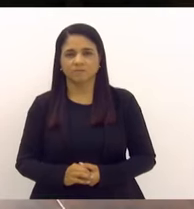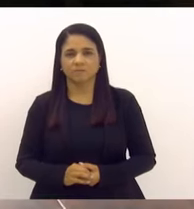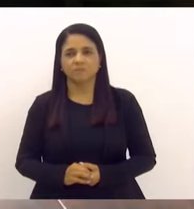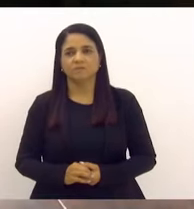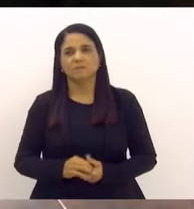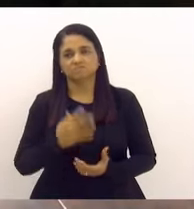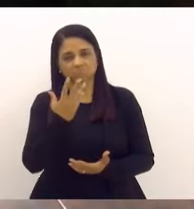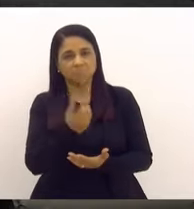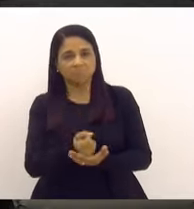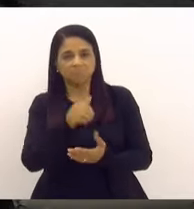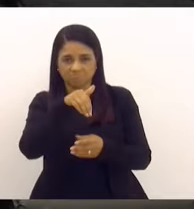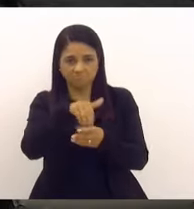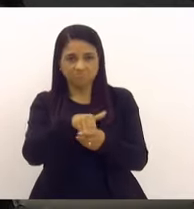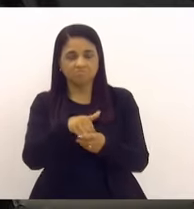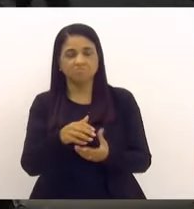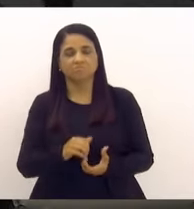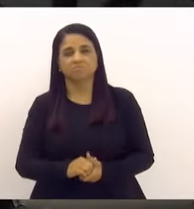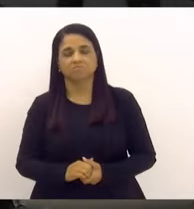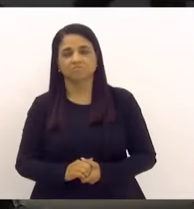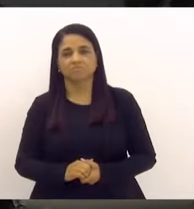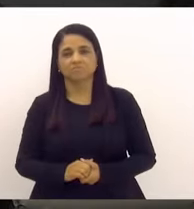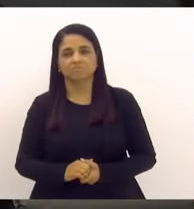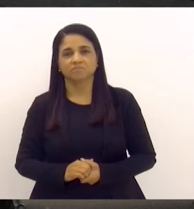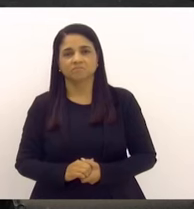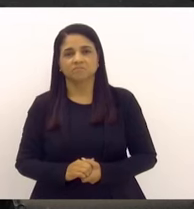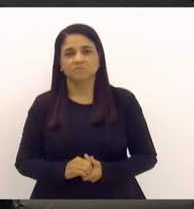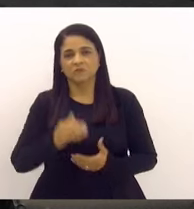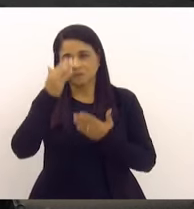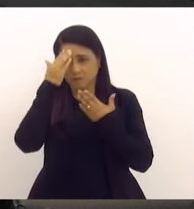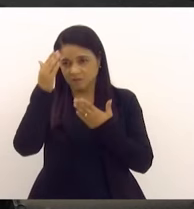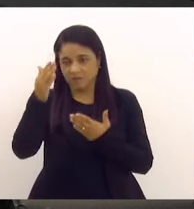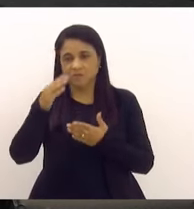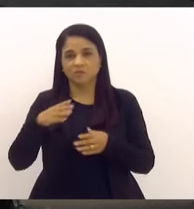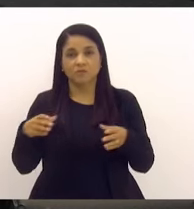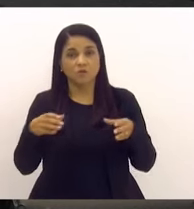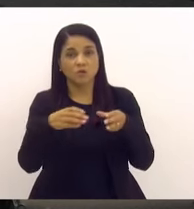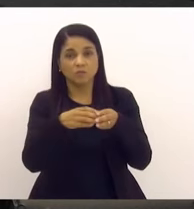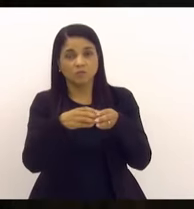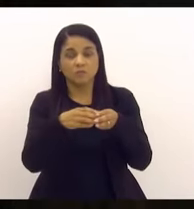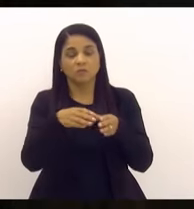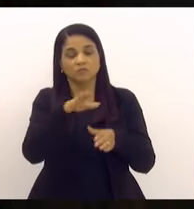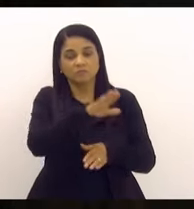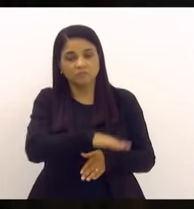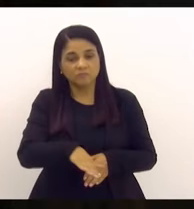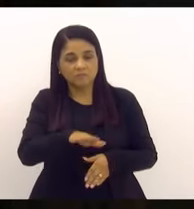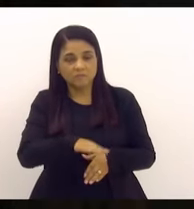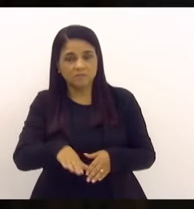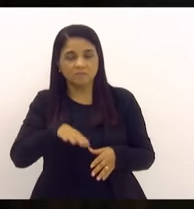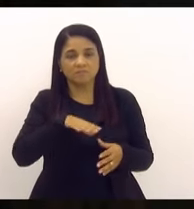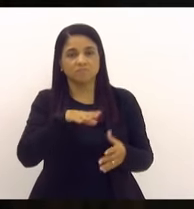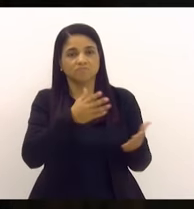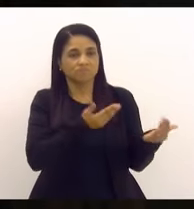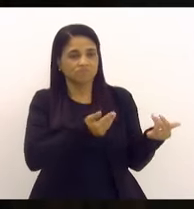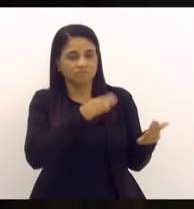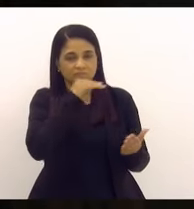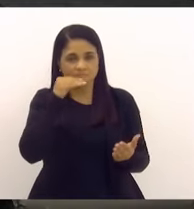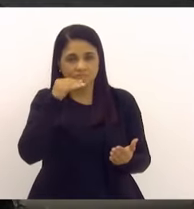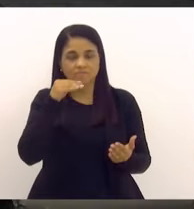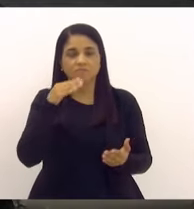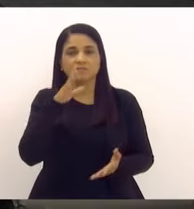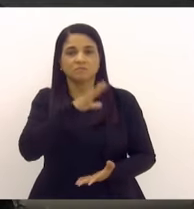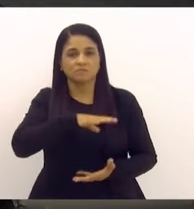Favorável, presidente. Muito obrigado. Pela Comissão de Assuntos da Criança, do Adolescente e do Idoso, deputado Munir Neto.